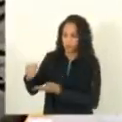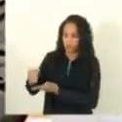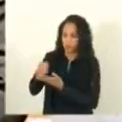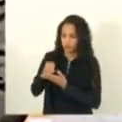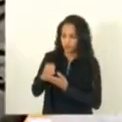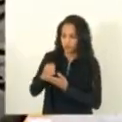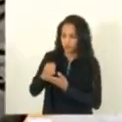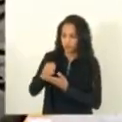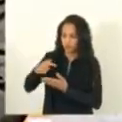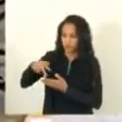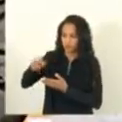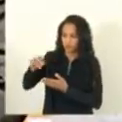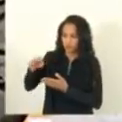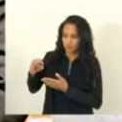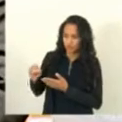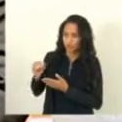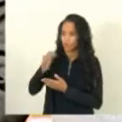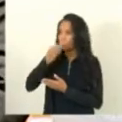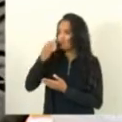Quintino.